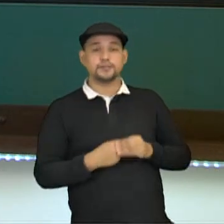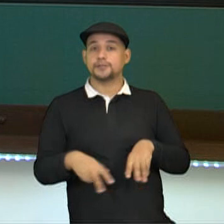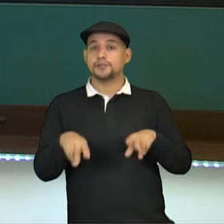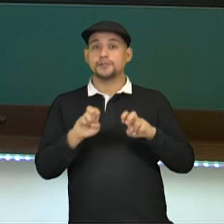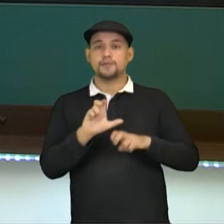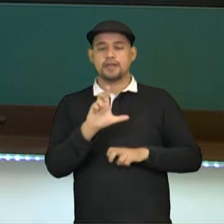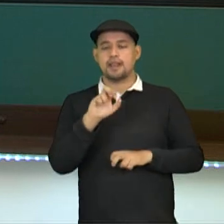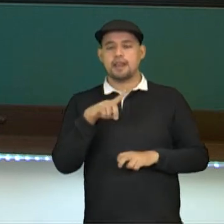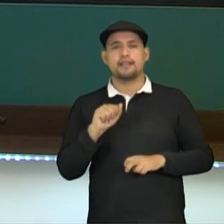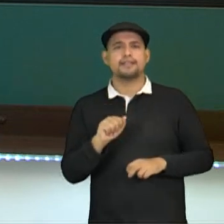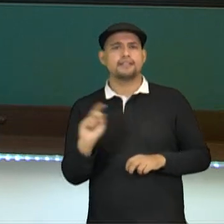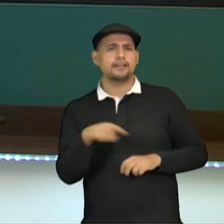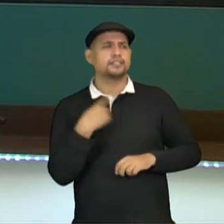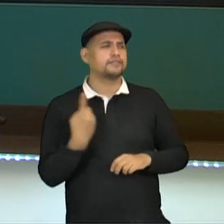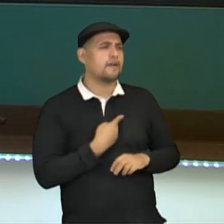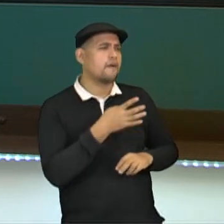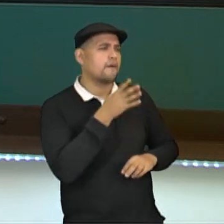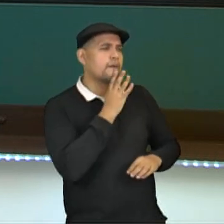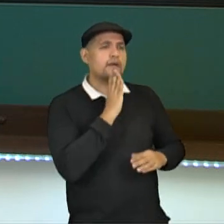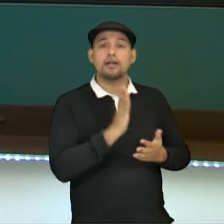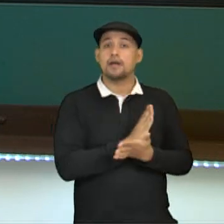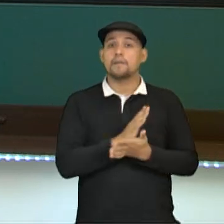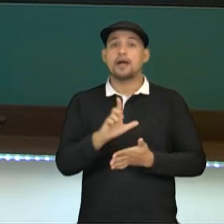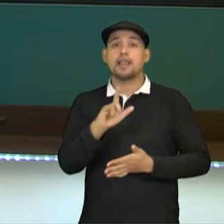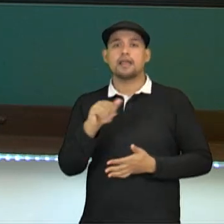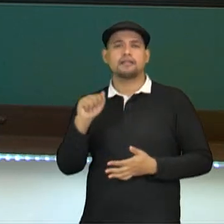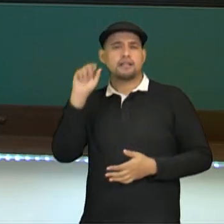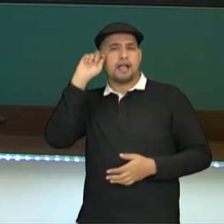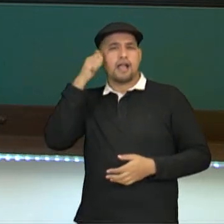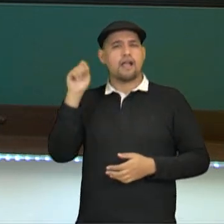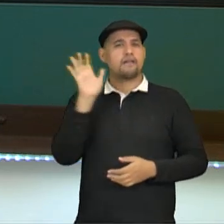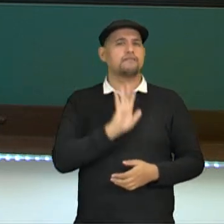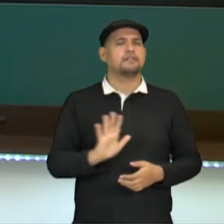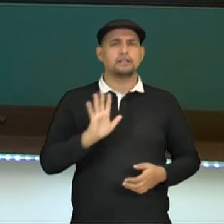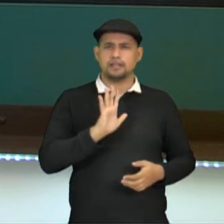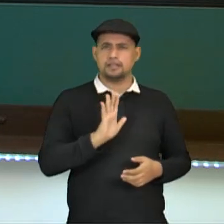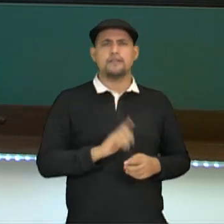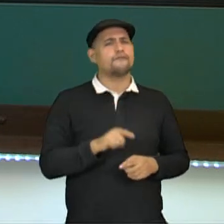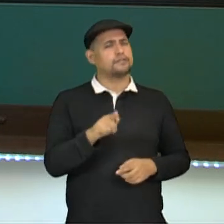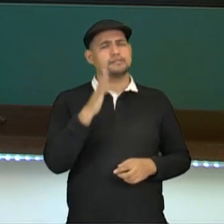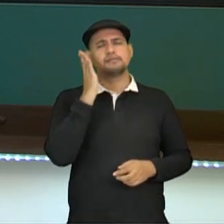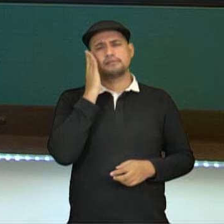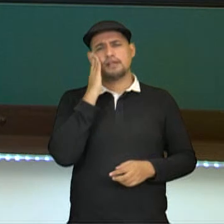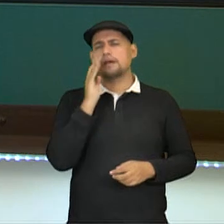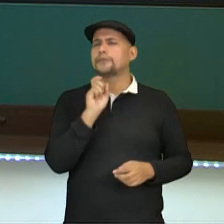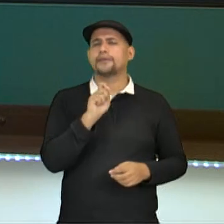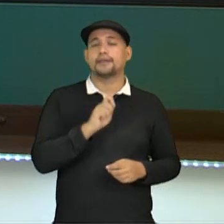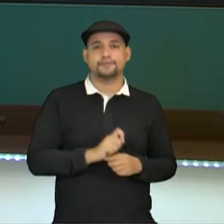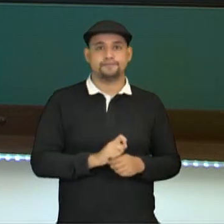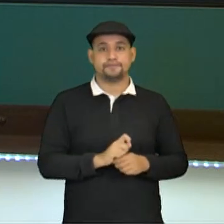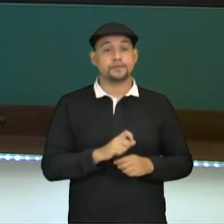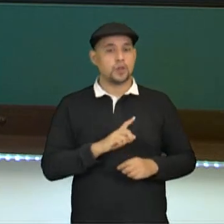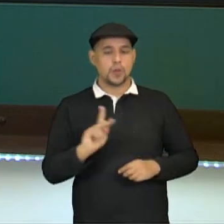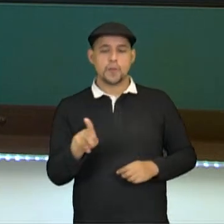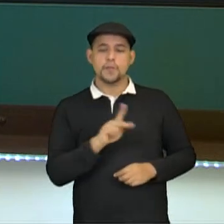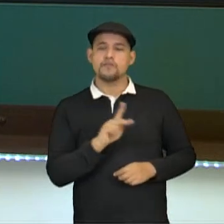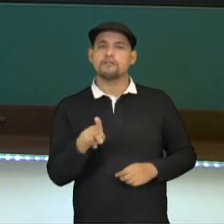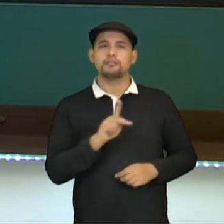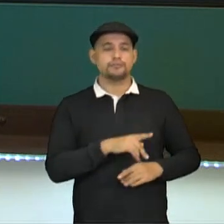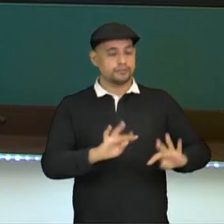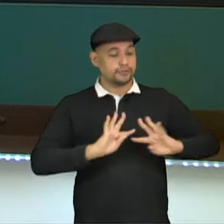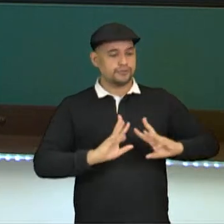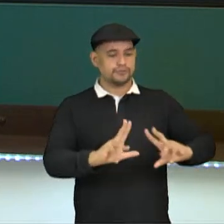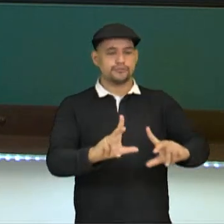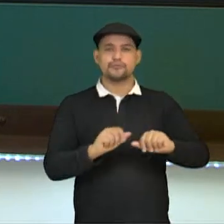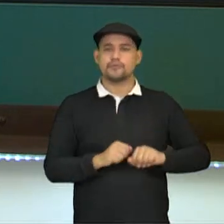as lendas. Vamos conhecer uma lenda africana, né? Vocês já devem saber que os professores de todas